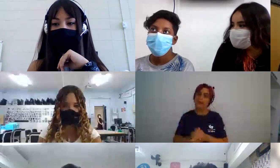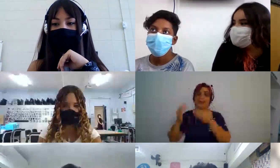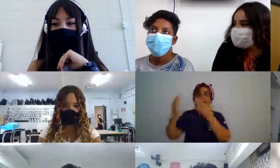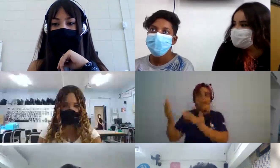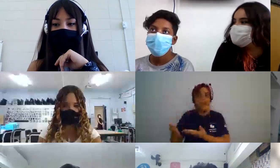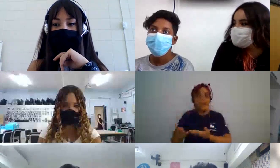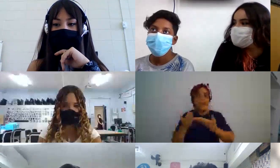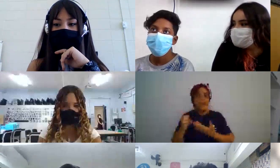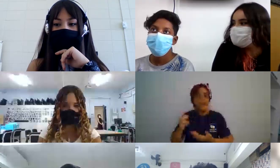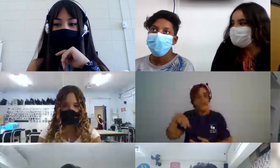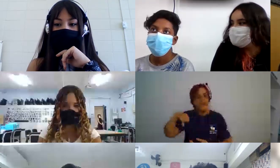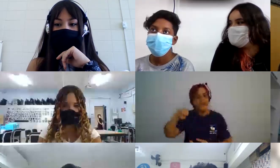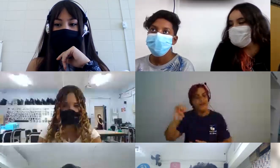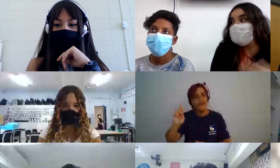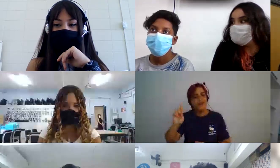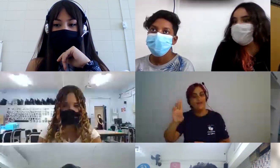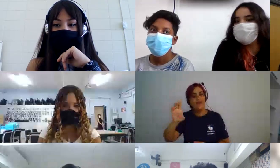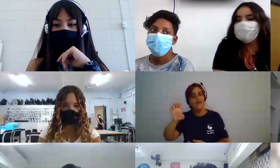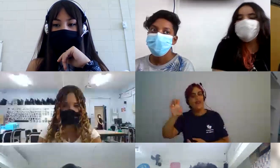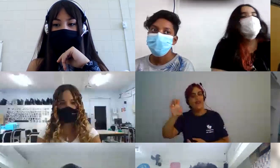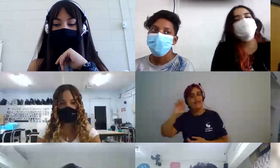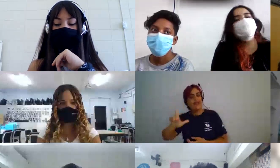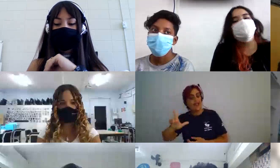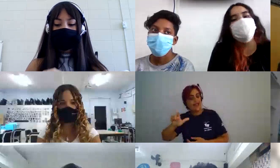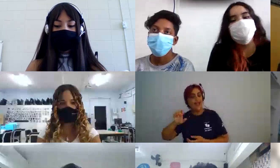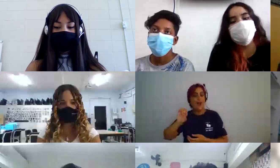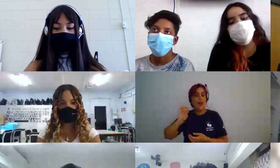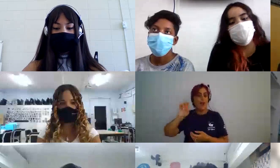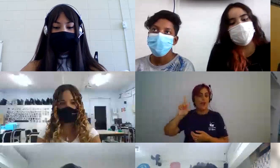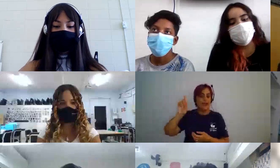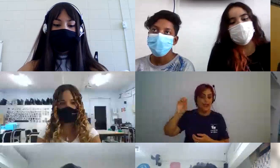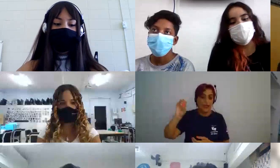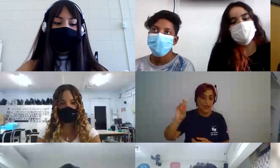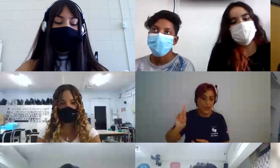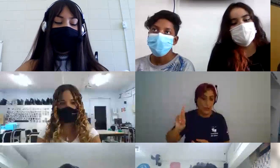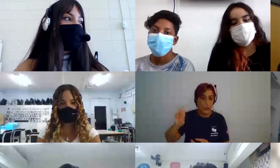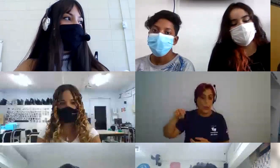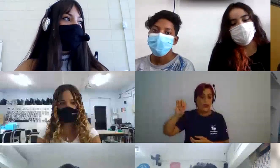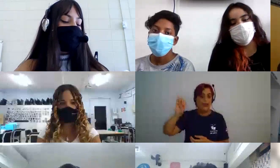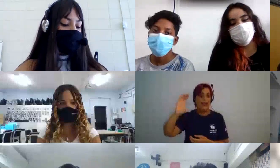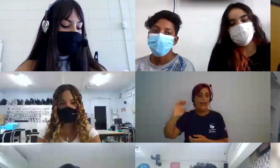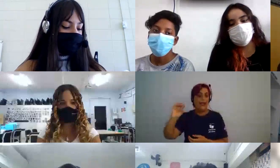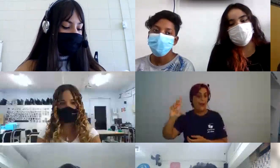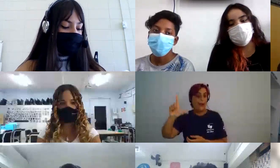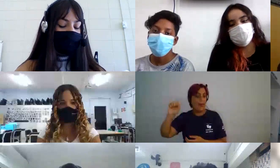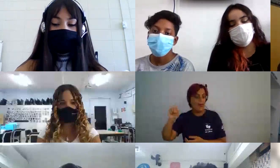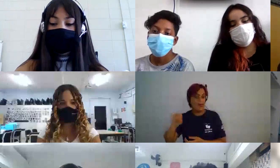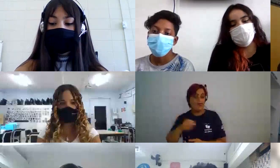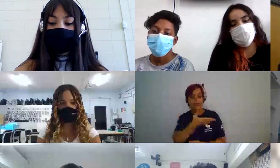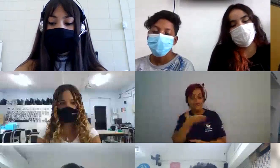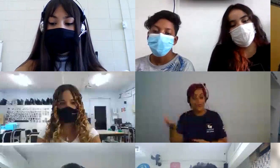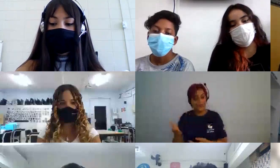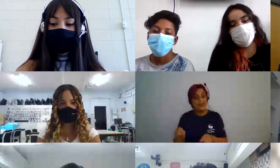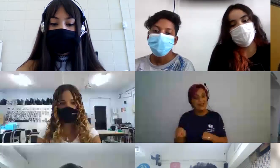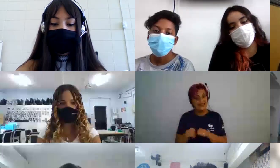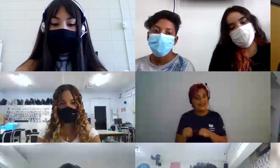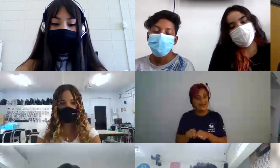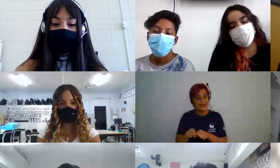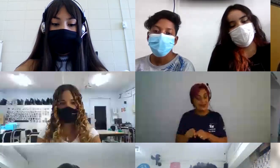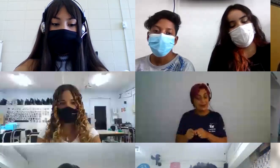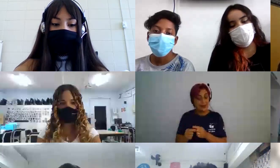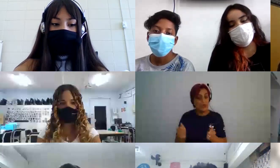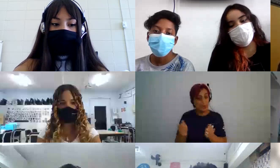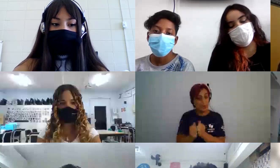bem-vindo, Miguel, seja muito bem-vindo, Igor, Nicolas, vocês fazem parte dessa conversa também. De